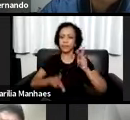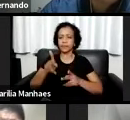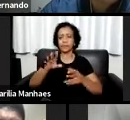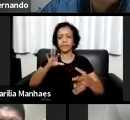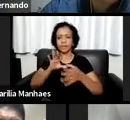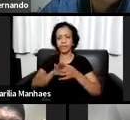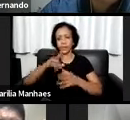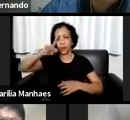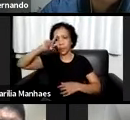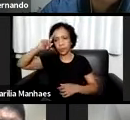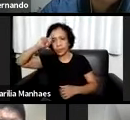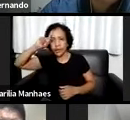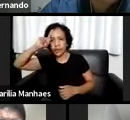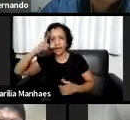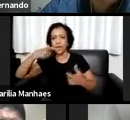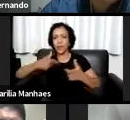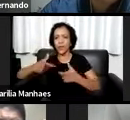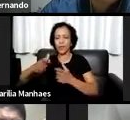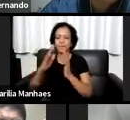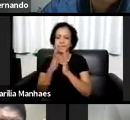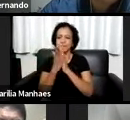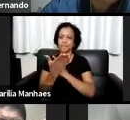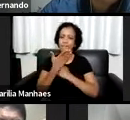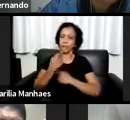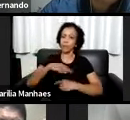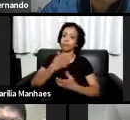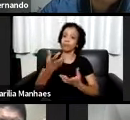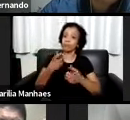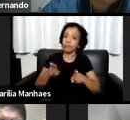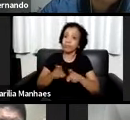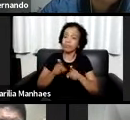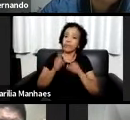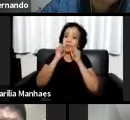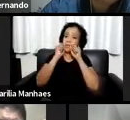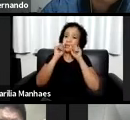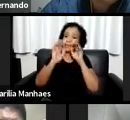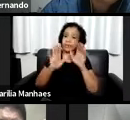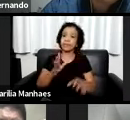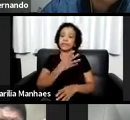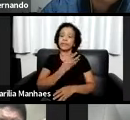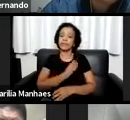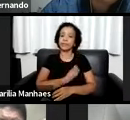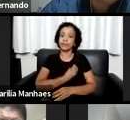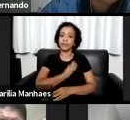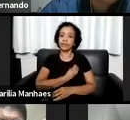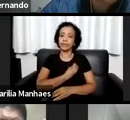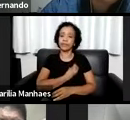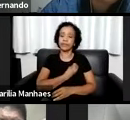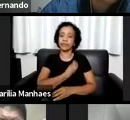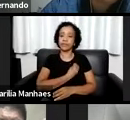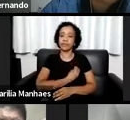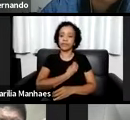hospitais fazer oração. E nós sabemos que a igreja ela é dinâmica, ela é atuante no mundo, e isso